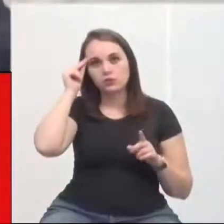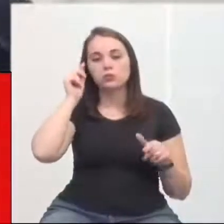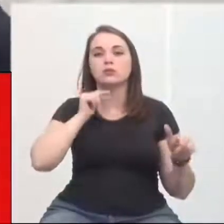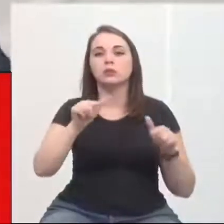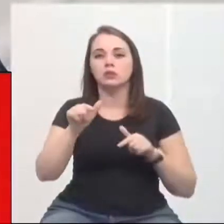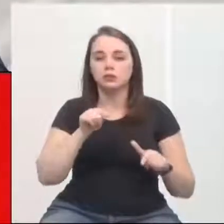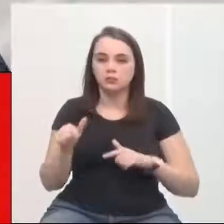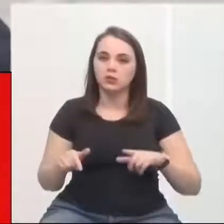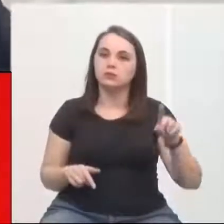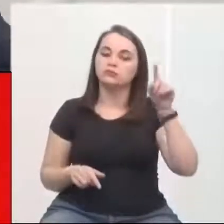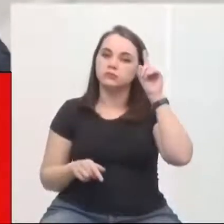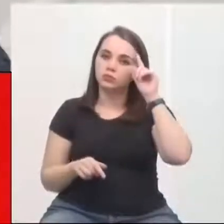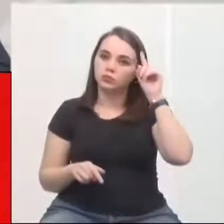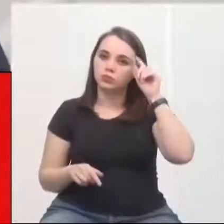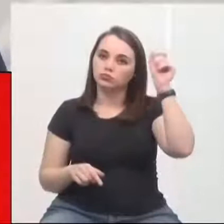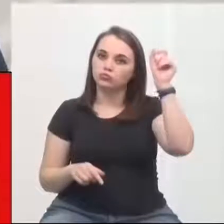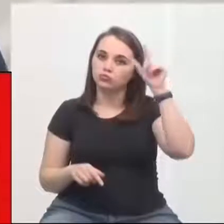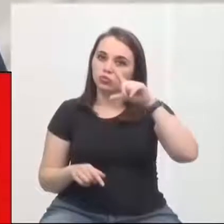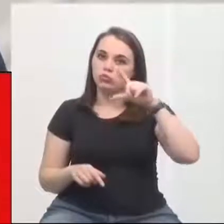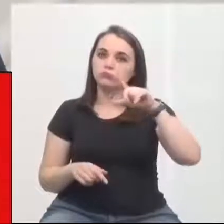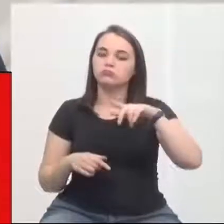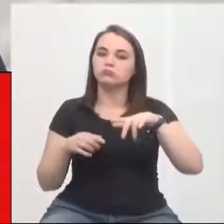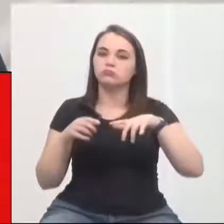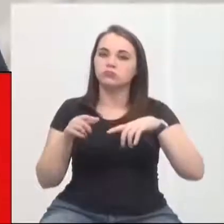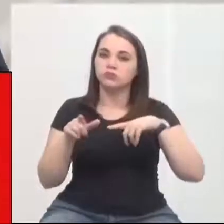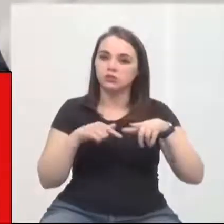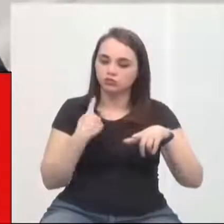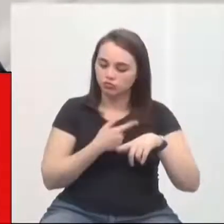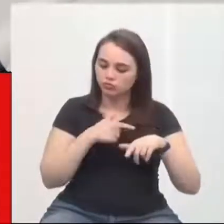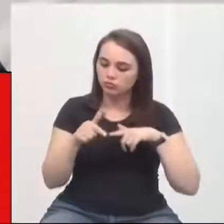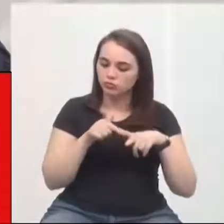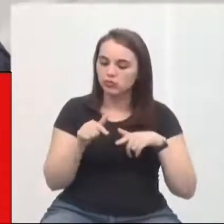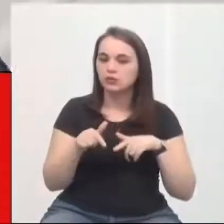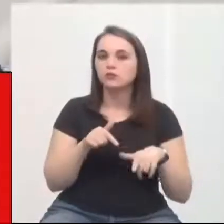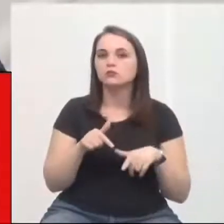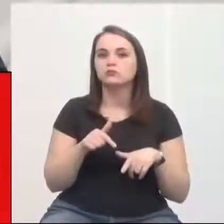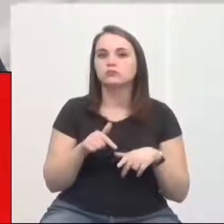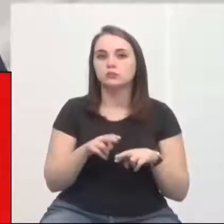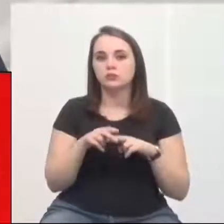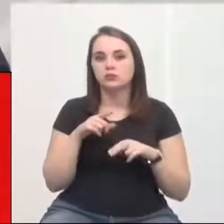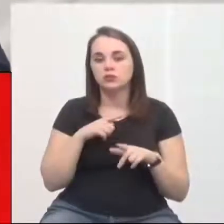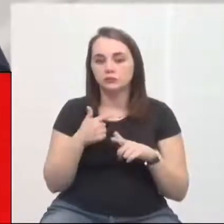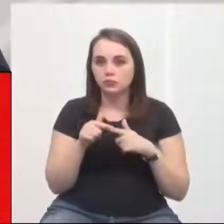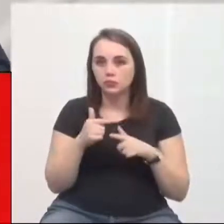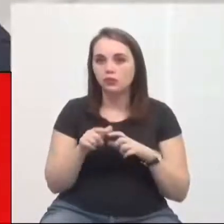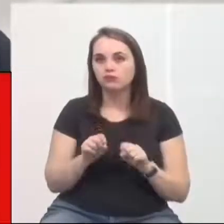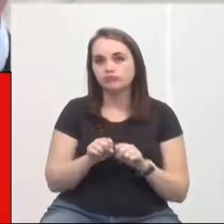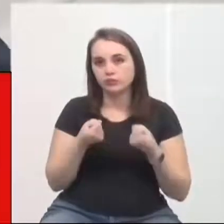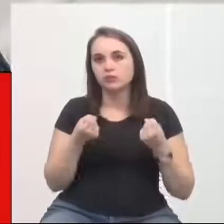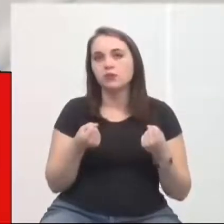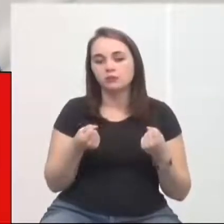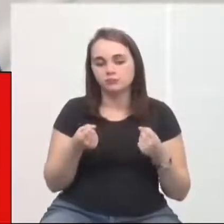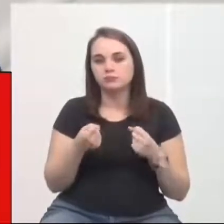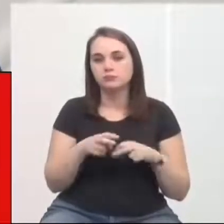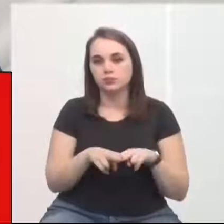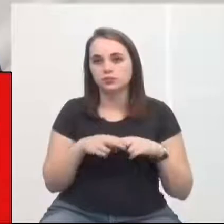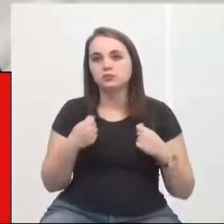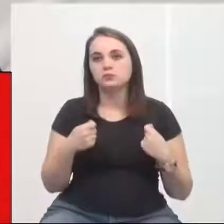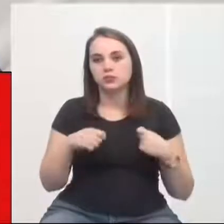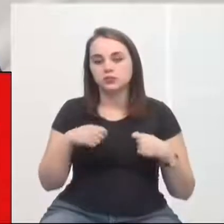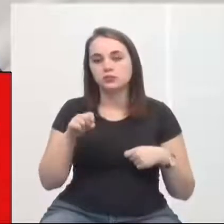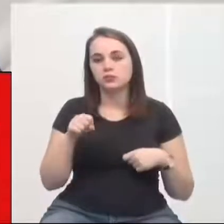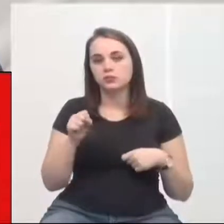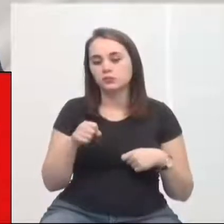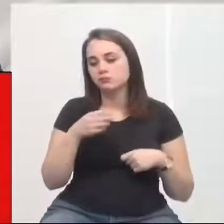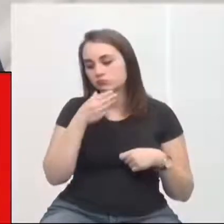Criciúma é só a usina está funcionando. Então, é por isso que tem o desgaste também, e por isso que nós precisamos bastante então,